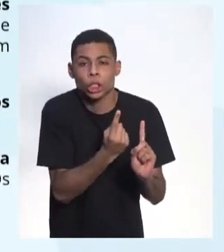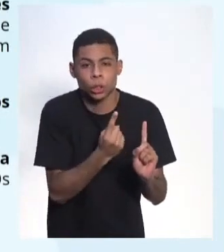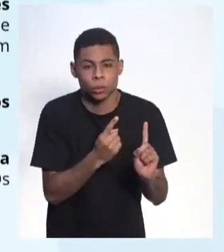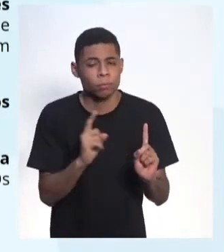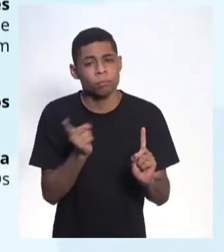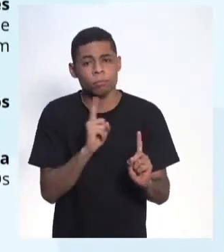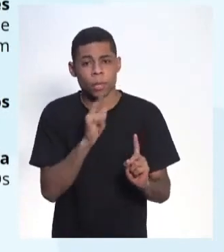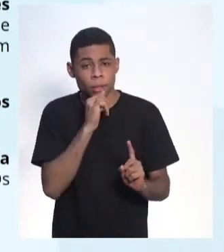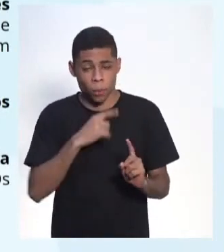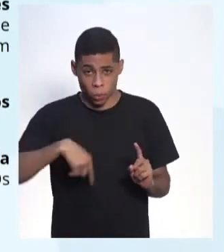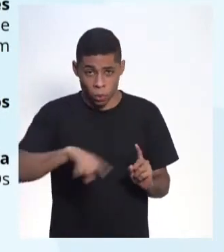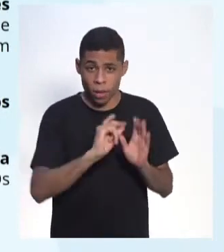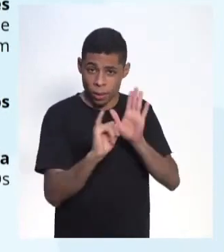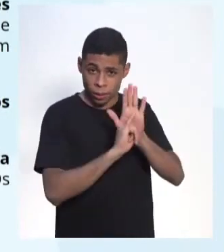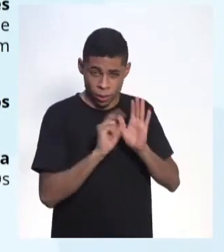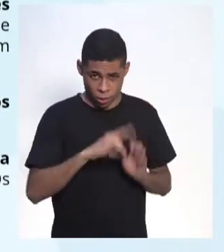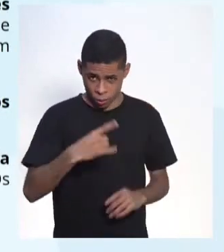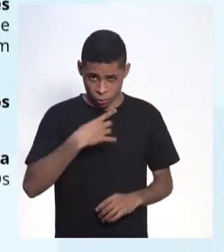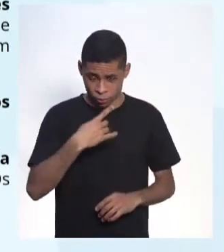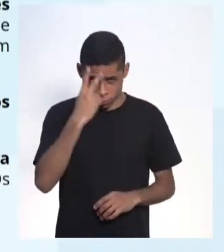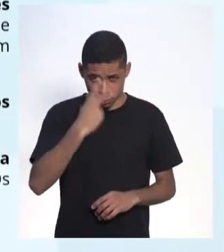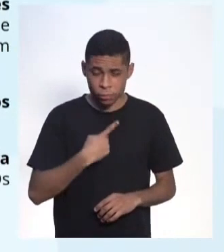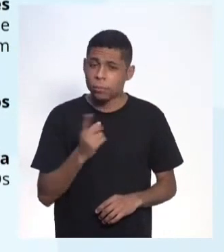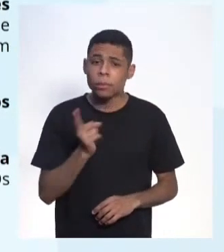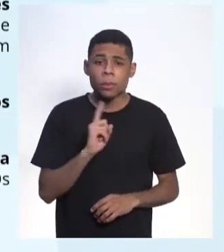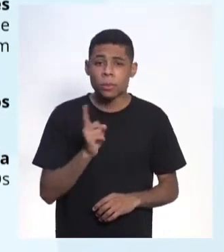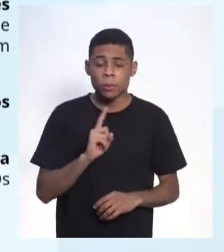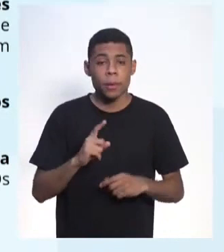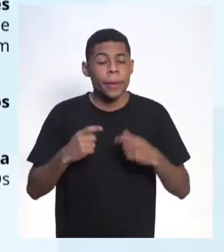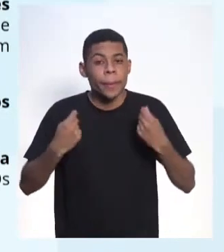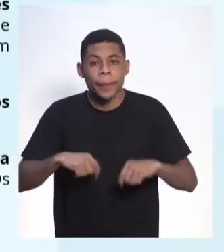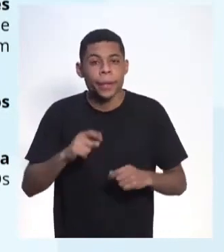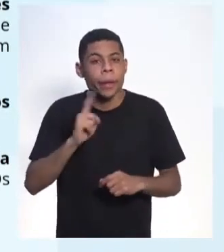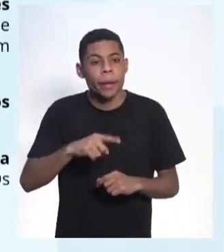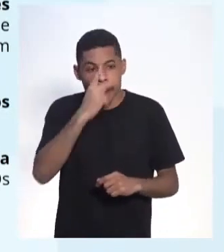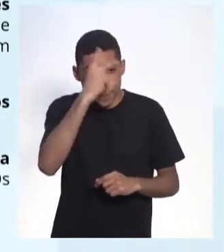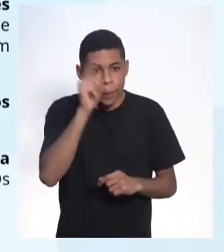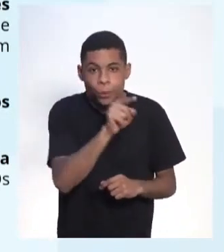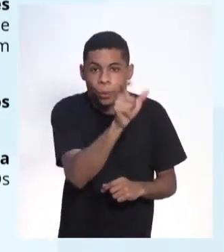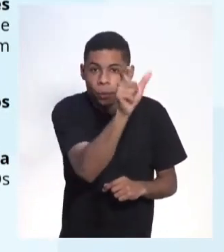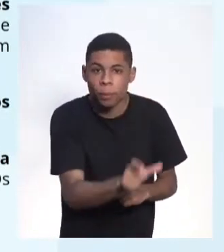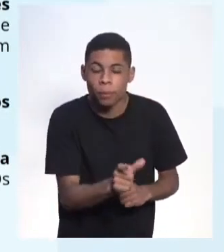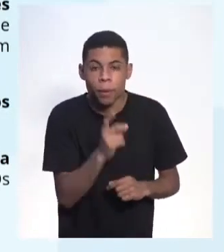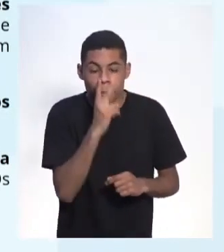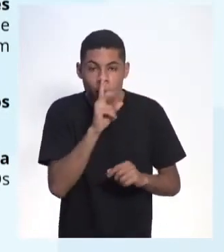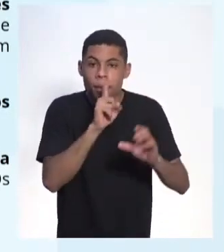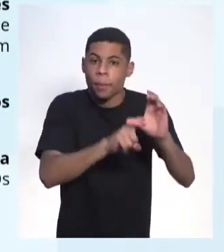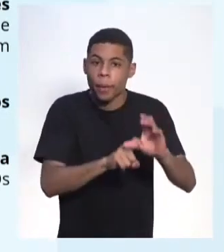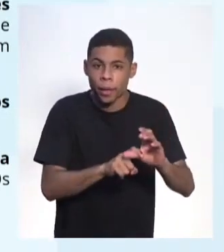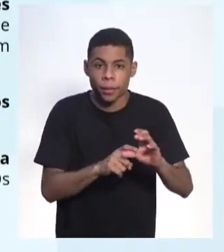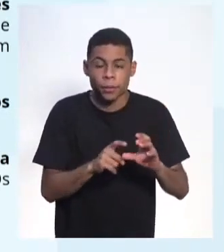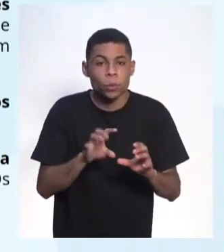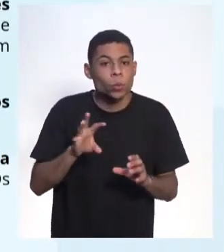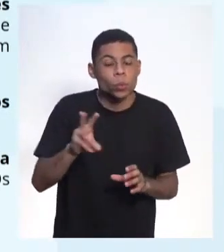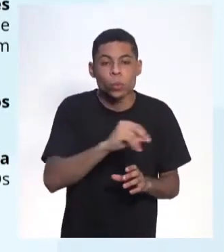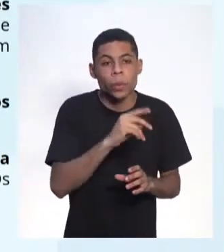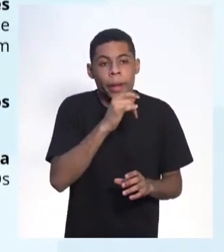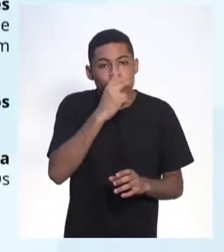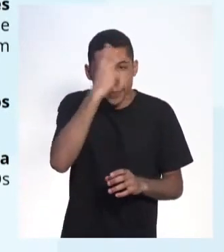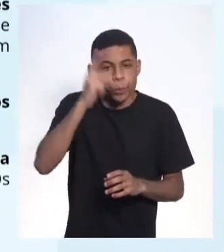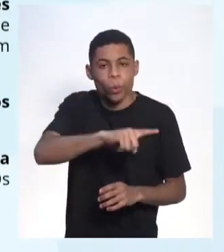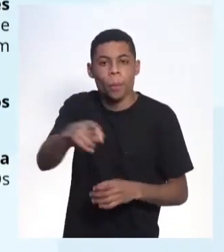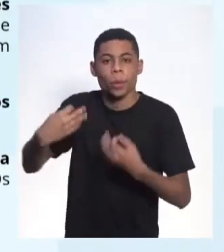A nossa identidade não é feita sozinha, ela está sempre em relação a esse outro. Ela depende tanto do julgamento dos